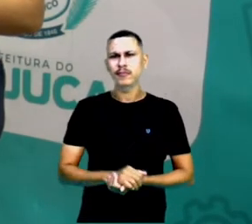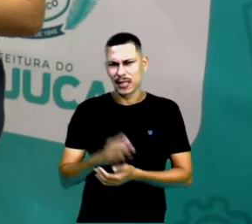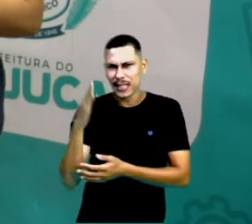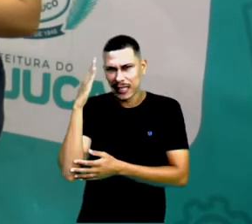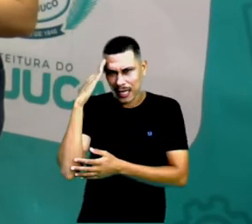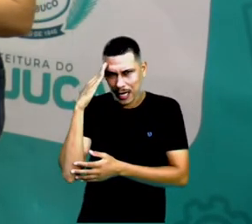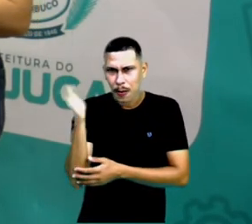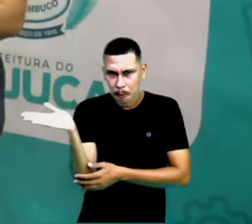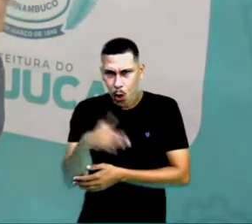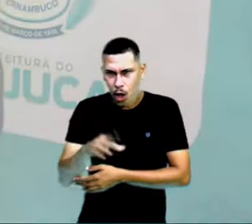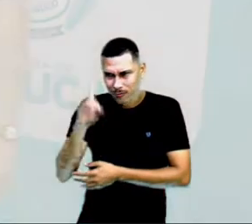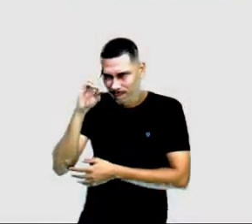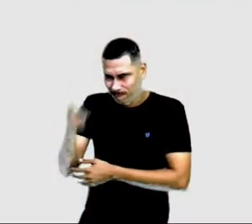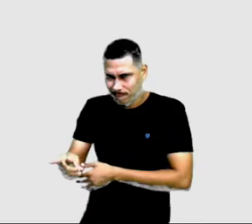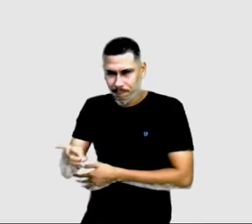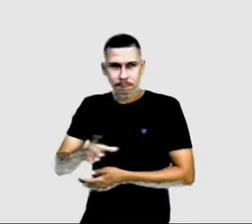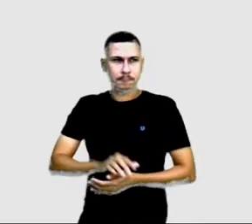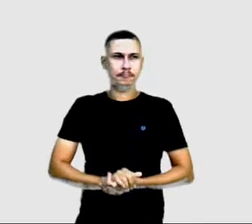o modo imperativo?